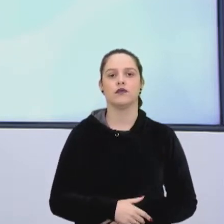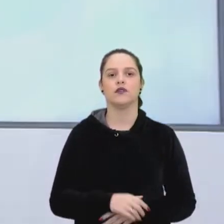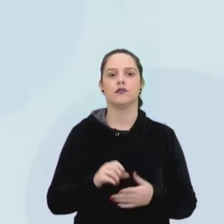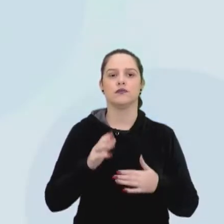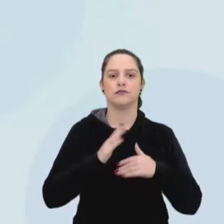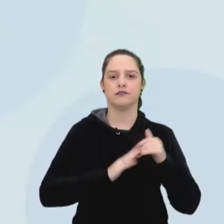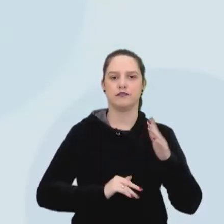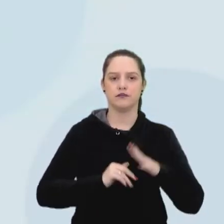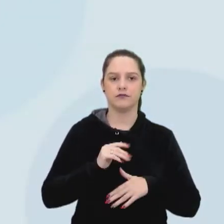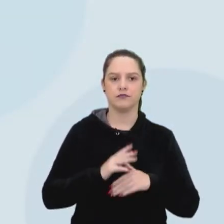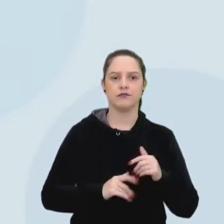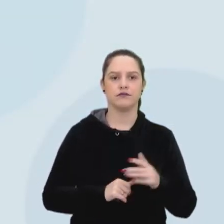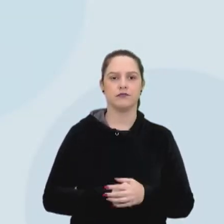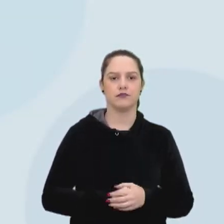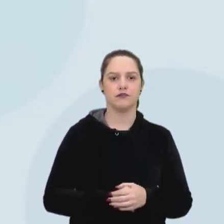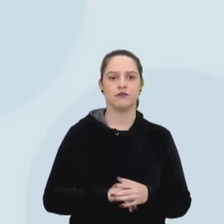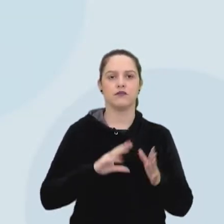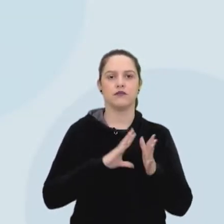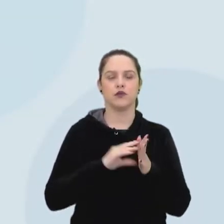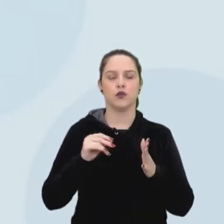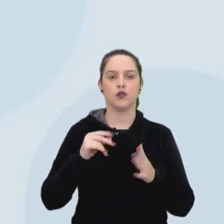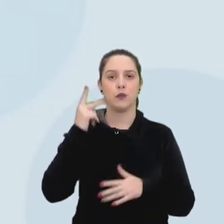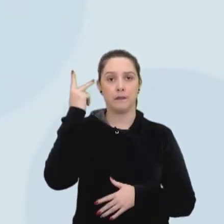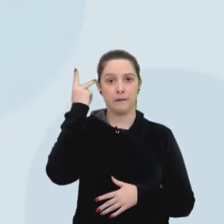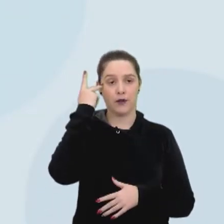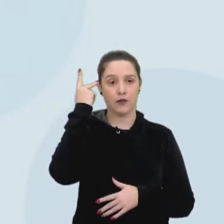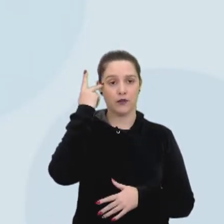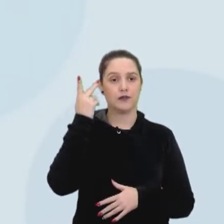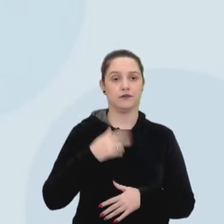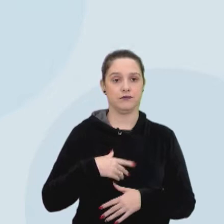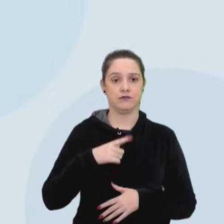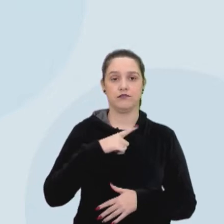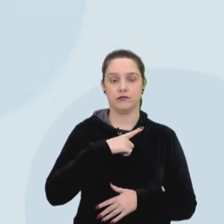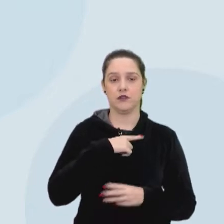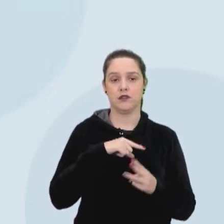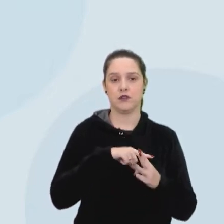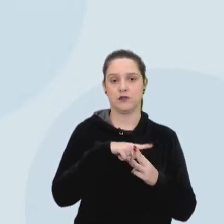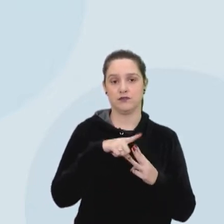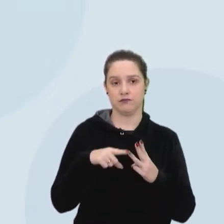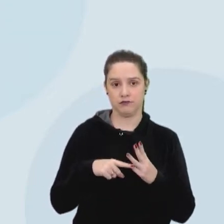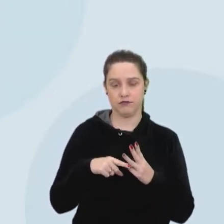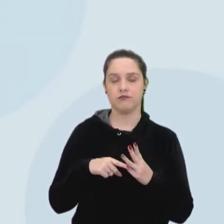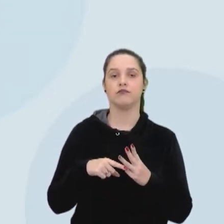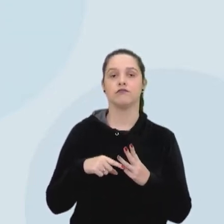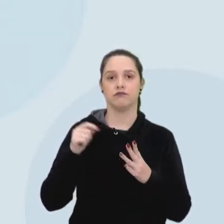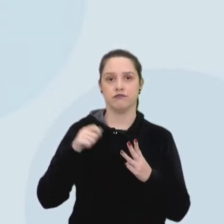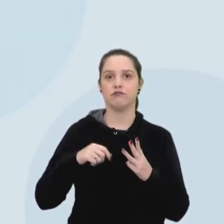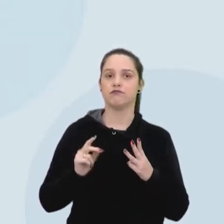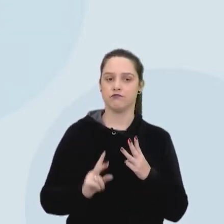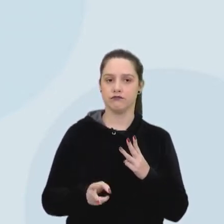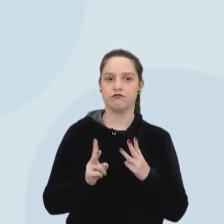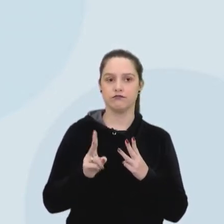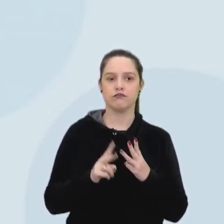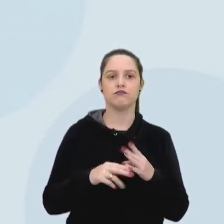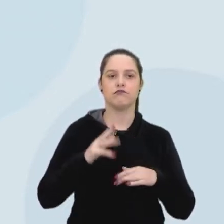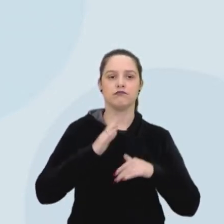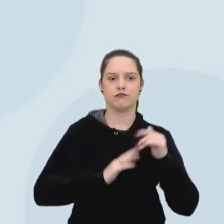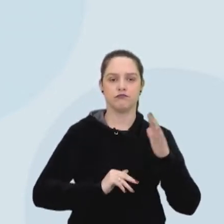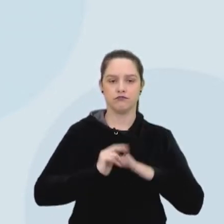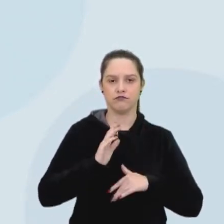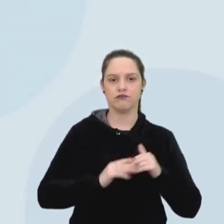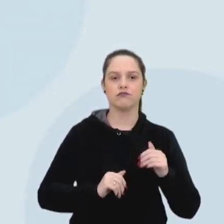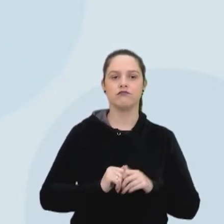aí do currículo paulista, que estão essas 3 habilidades da primeira à terceira série, habilidades de ciências